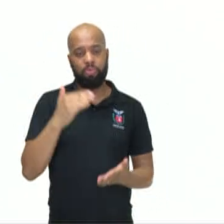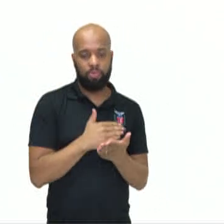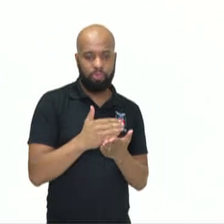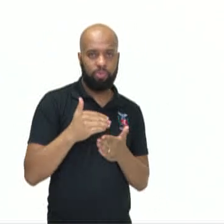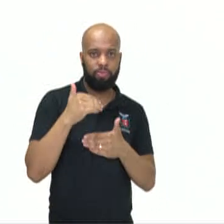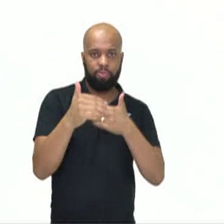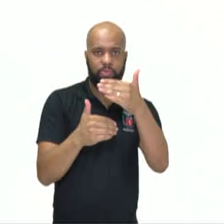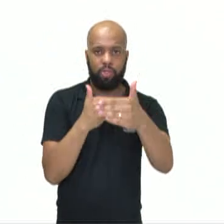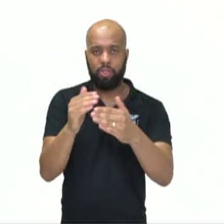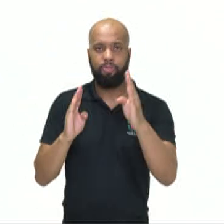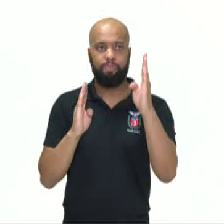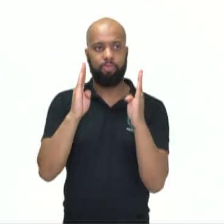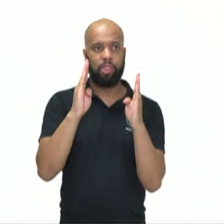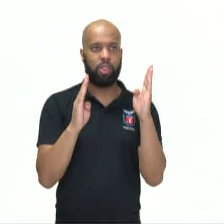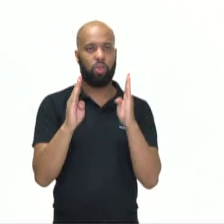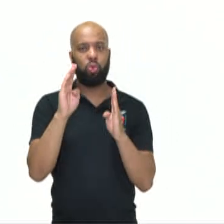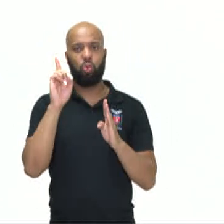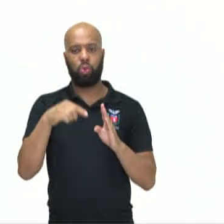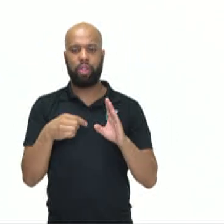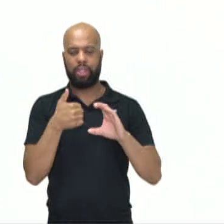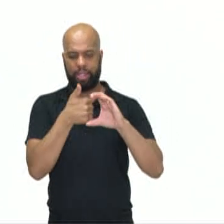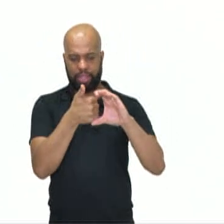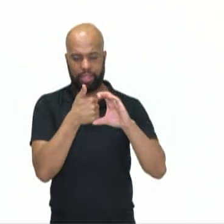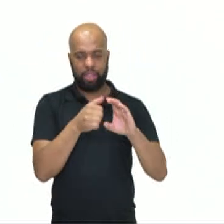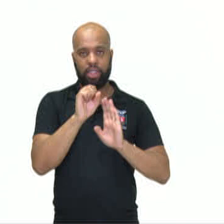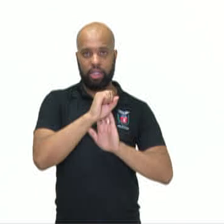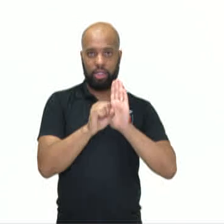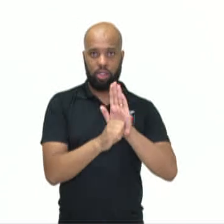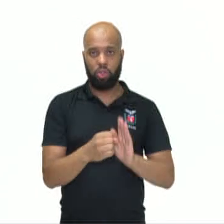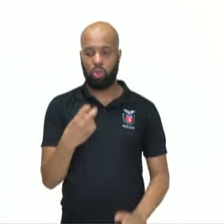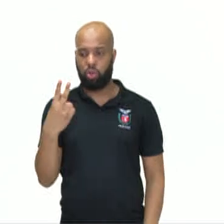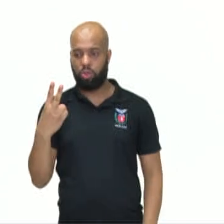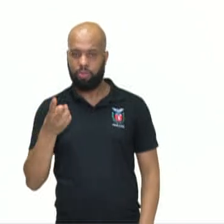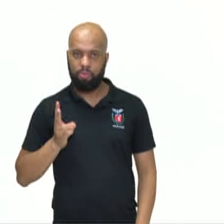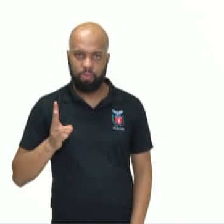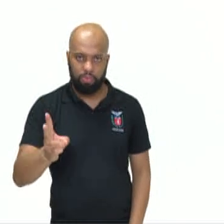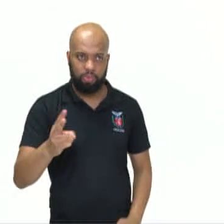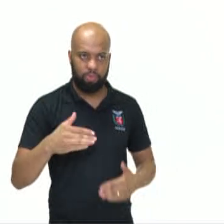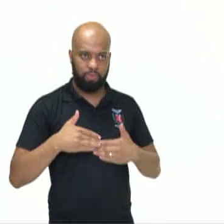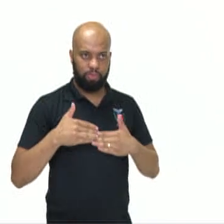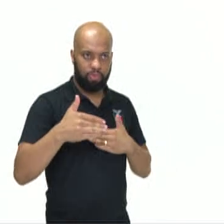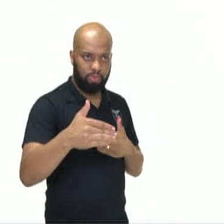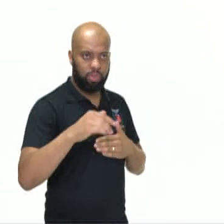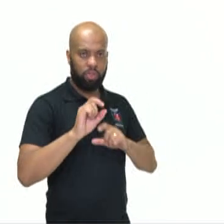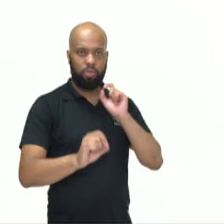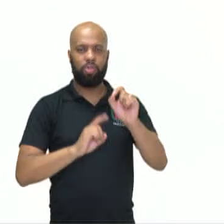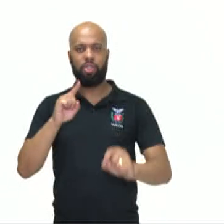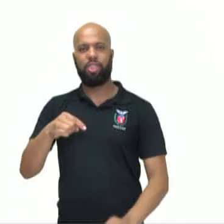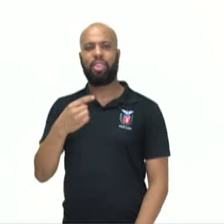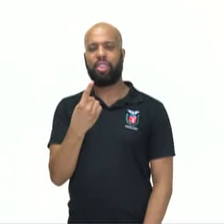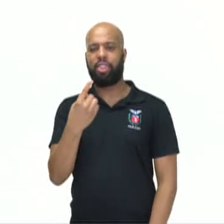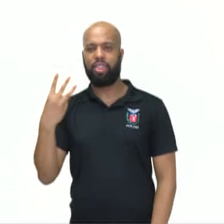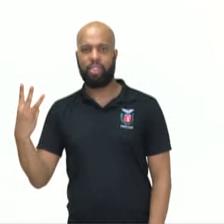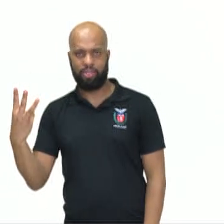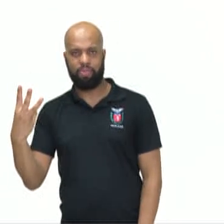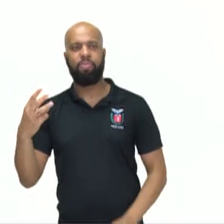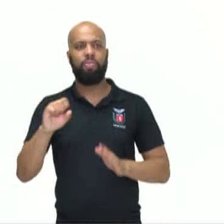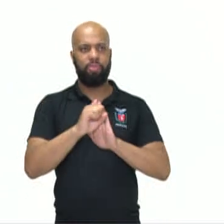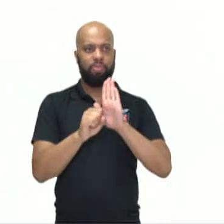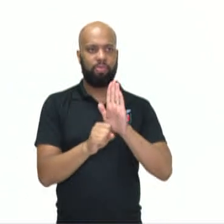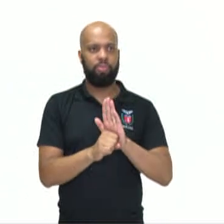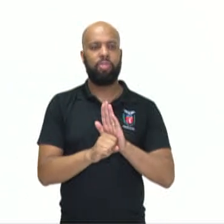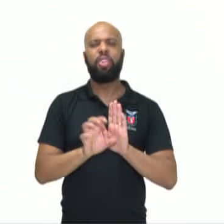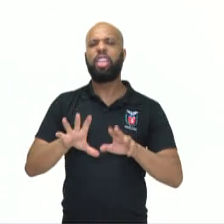Era Cristã, século II, e perdurou por mais de 13 séculos. Era um modelo defendido pela Igreja